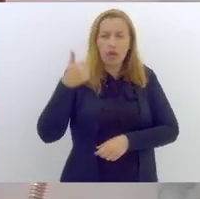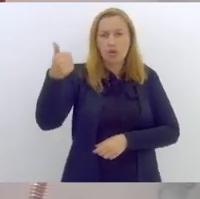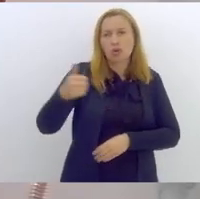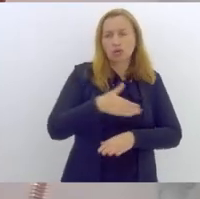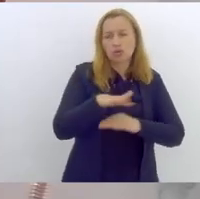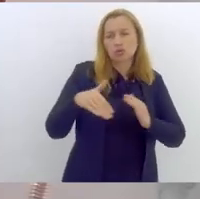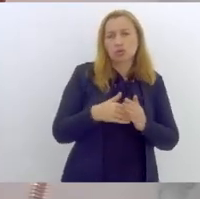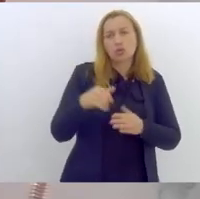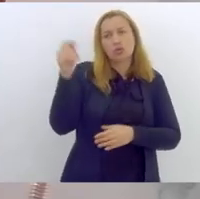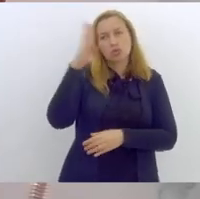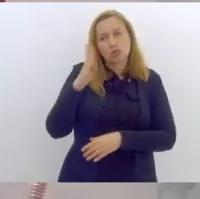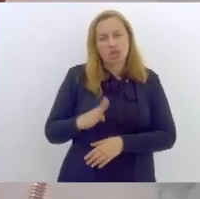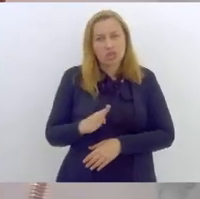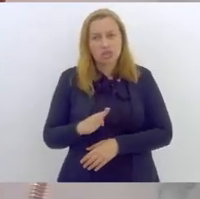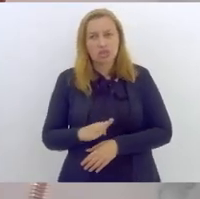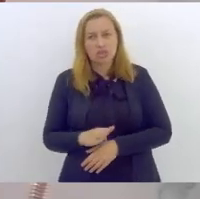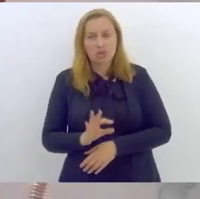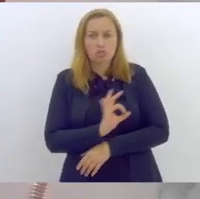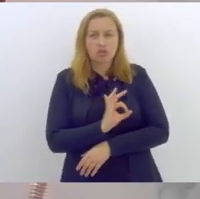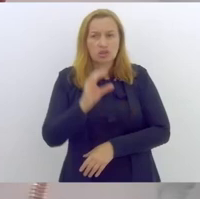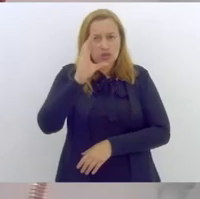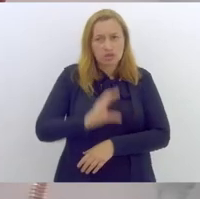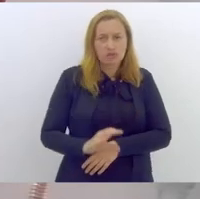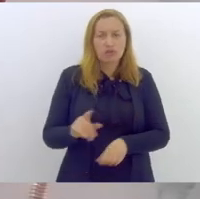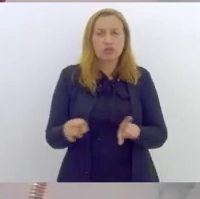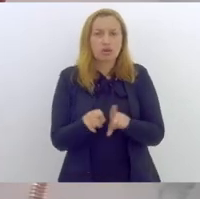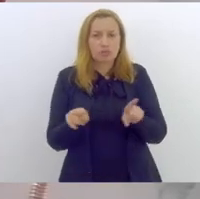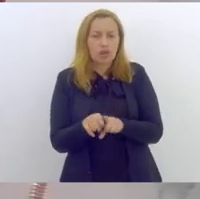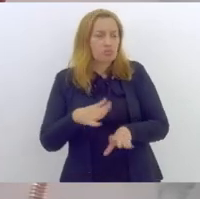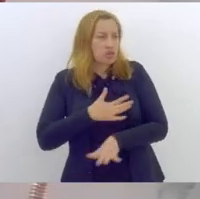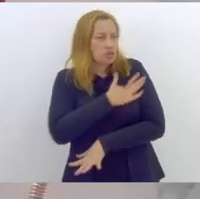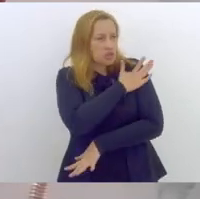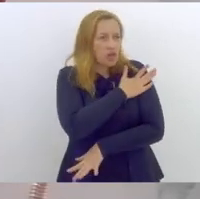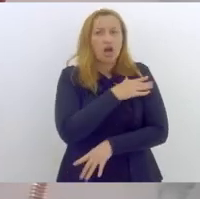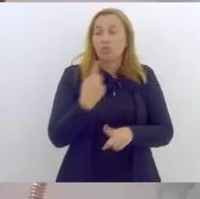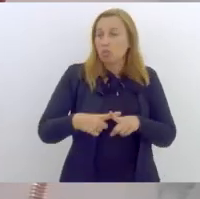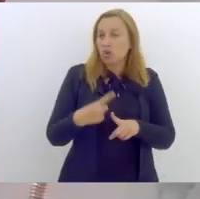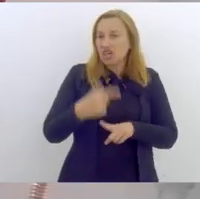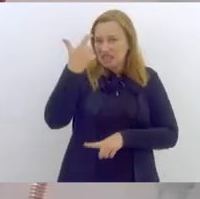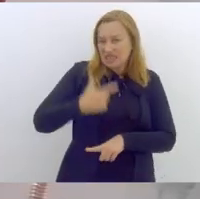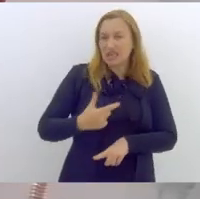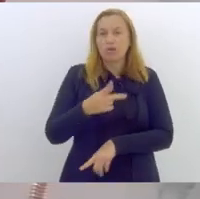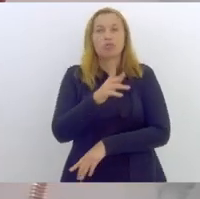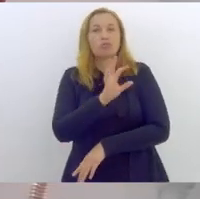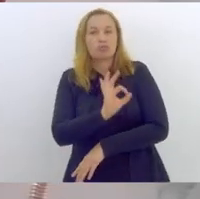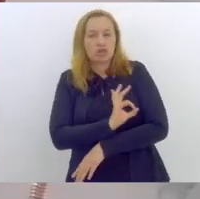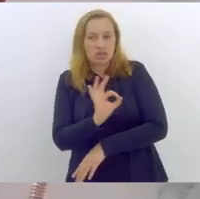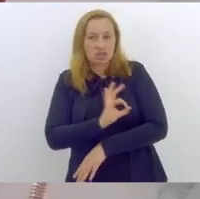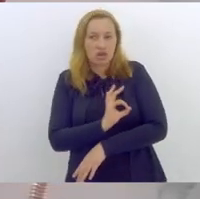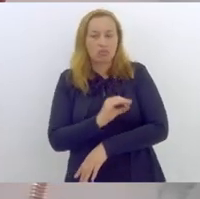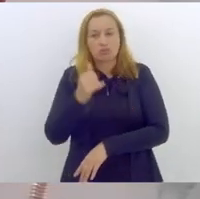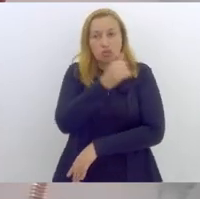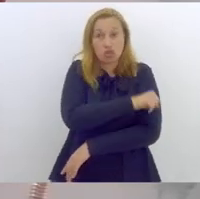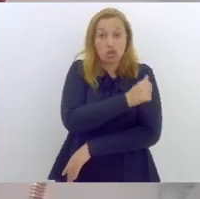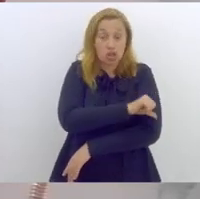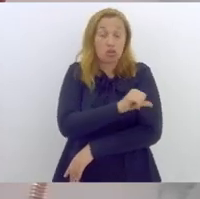o Brasil não só os policiais civis quanto militares porque ser policial no Rio de Janeiro é algo para herói